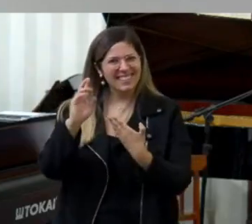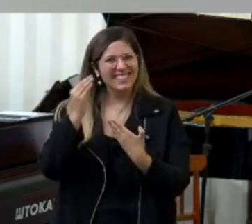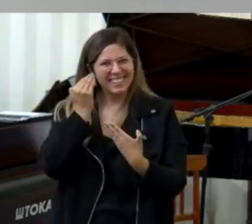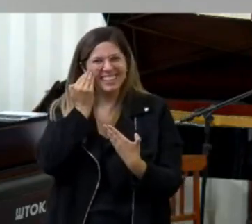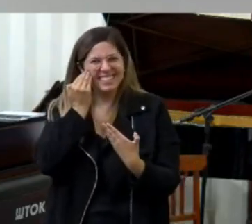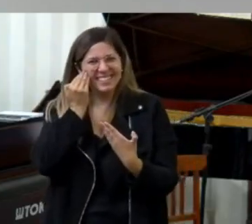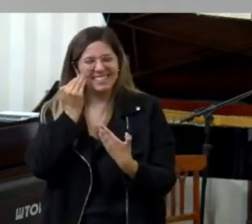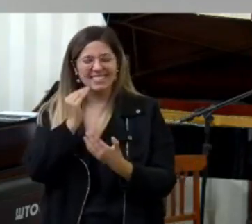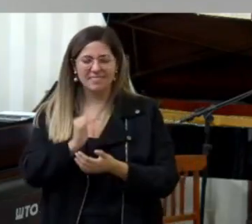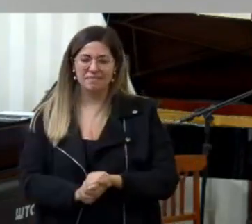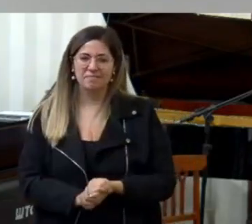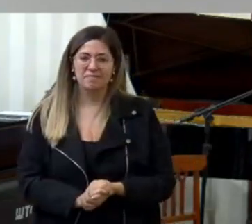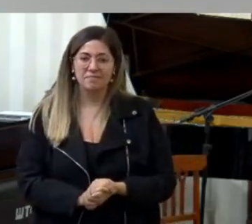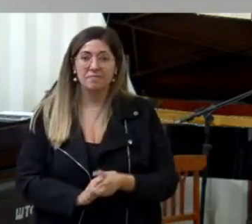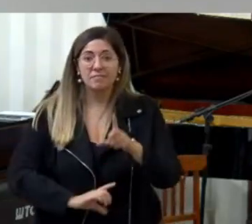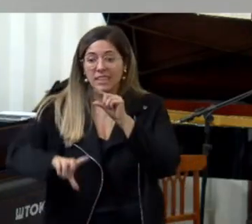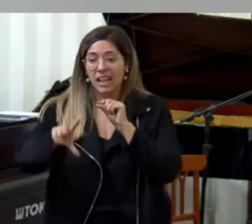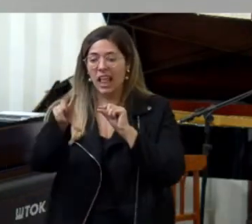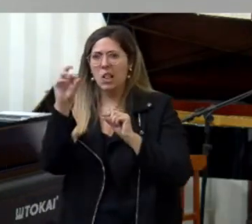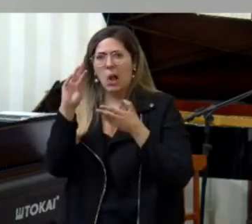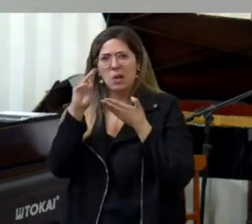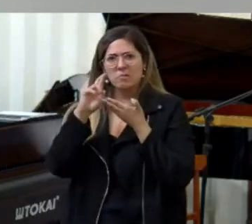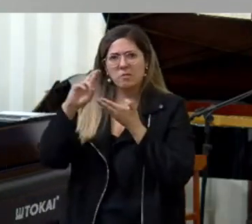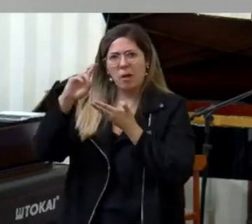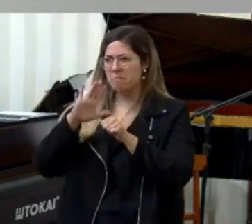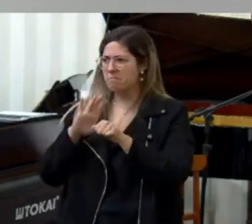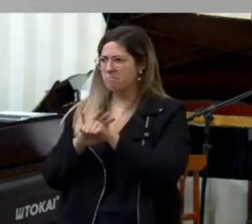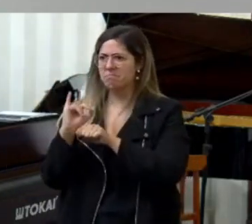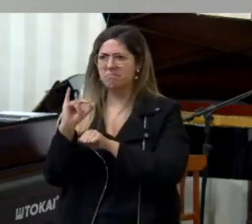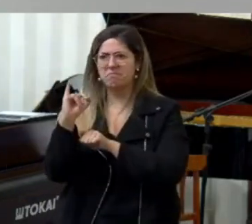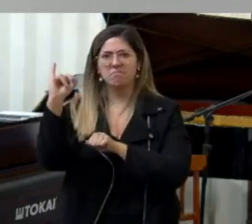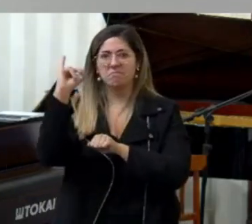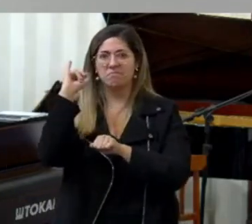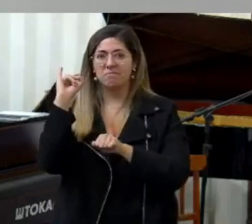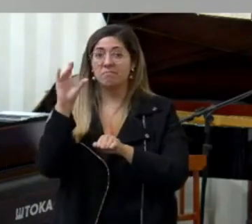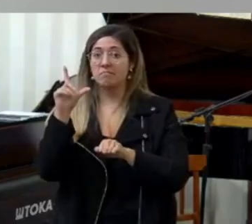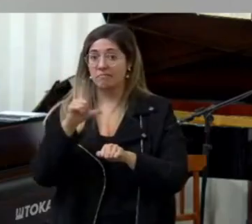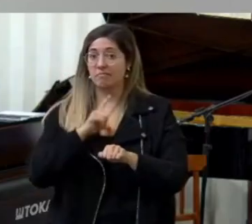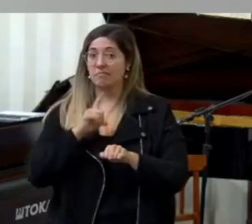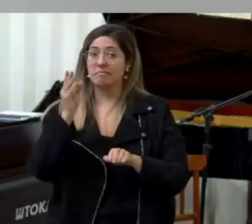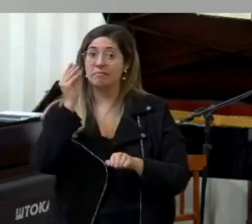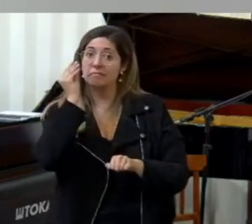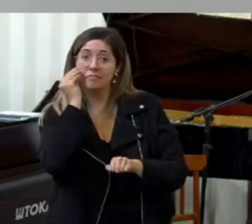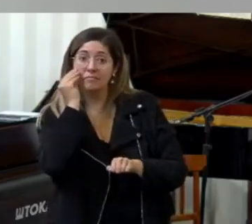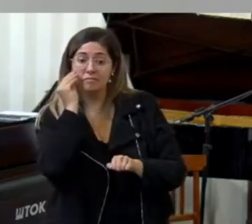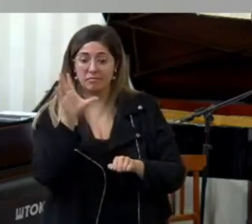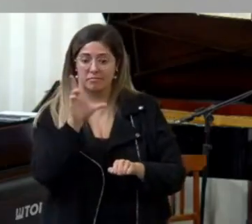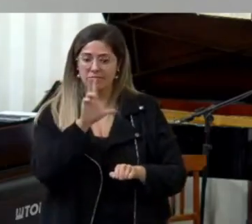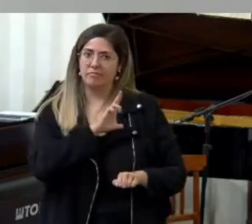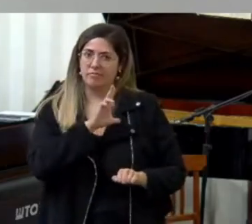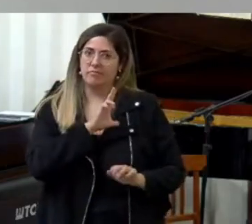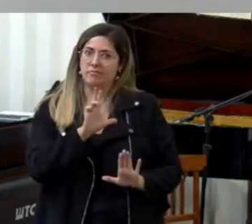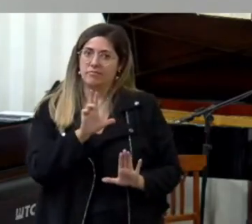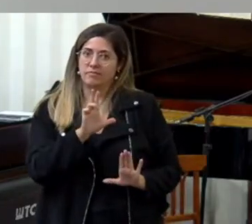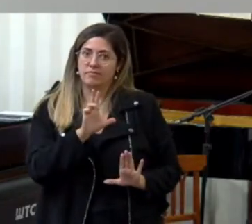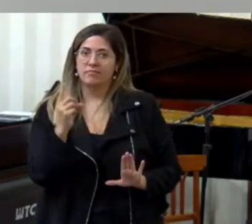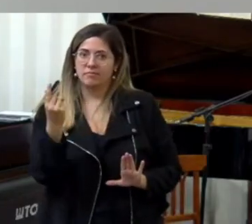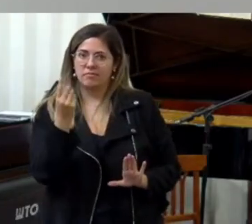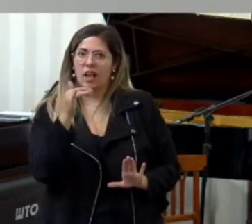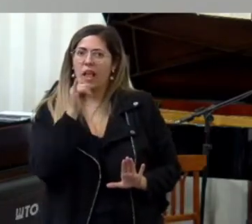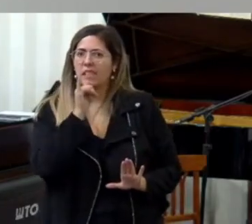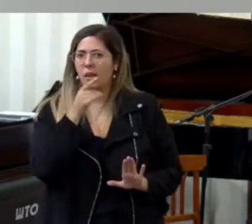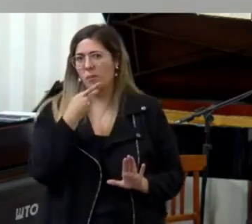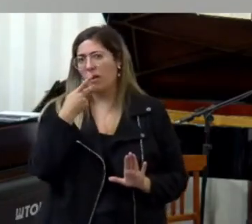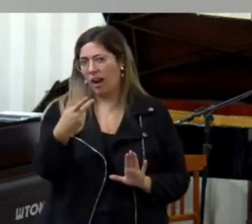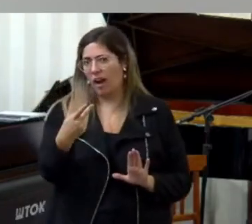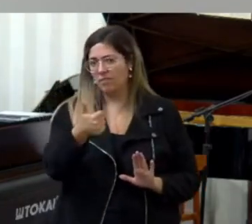quando alguém faz a escolha por Deus como seu supremo valor, passará por experiências muito particulares. E eu tenho uma aqui para